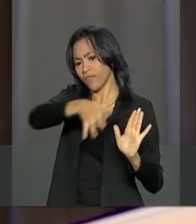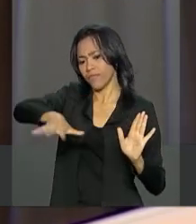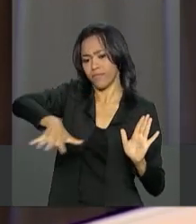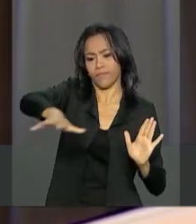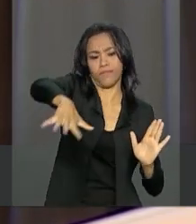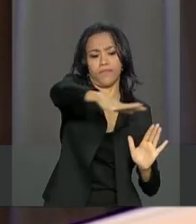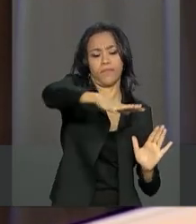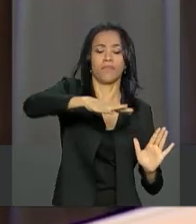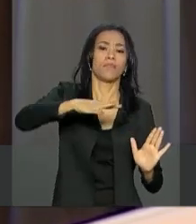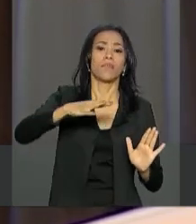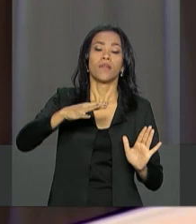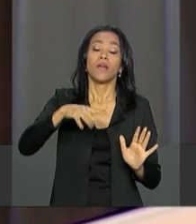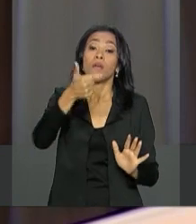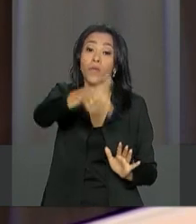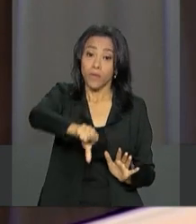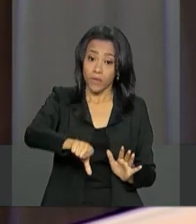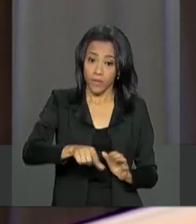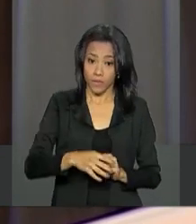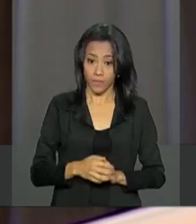colocamos